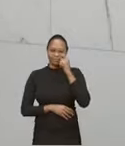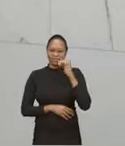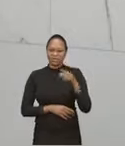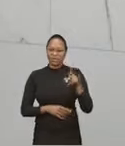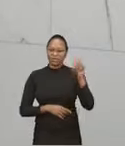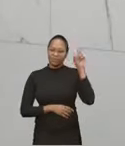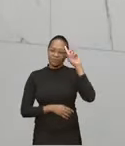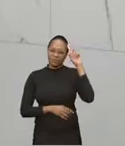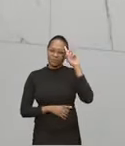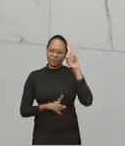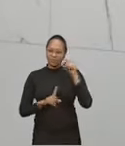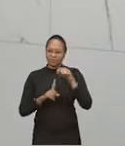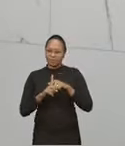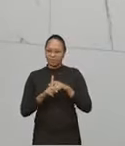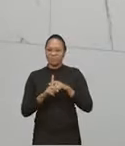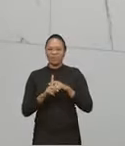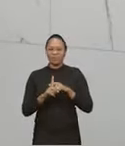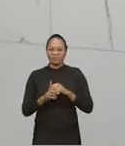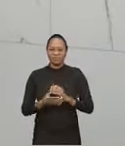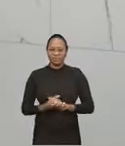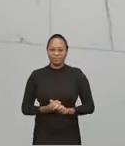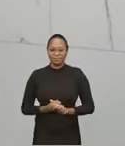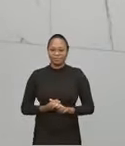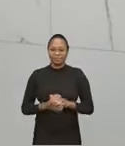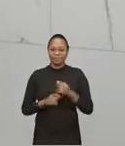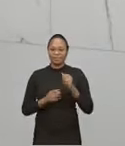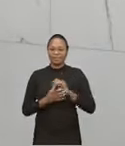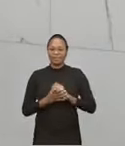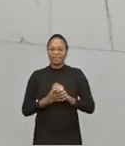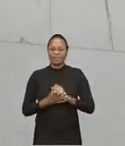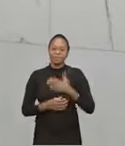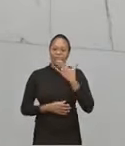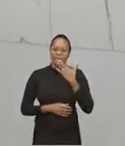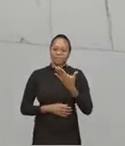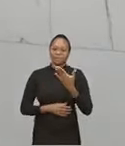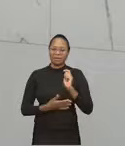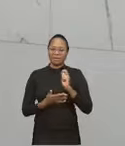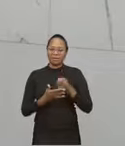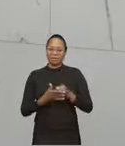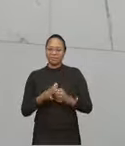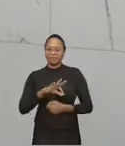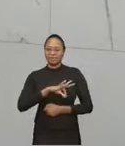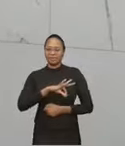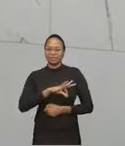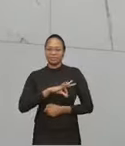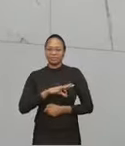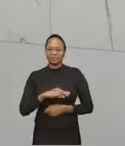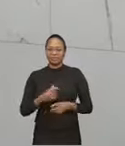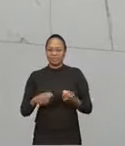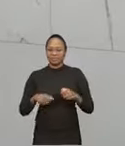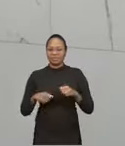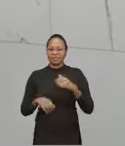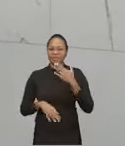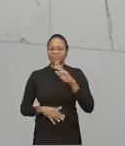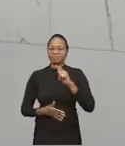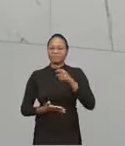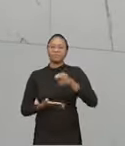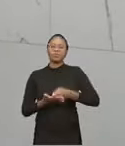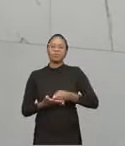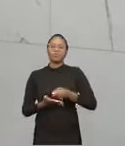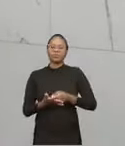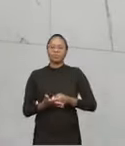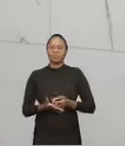mês, para essa empresa, vereador Jamerson, pagar esse salário, a gente tem que estar aqui cobrando. Então, já está na